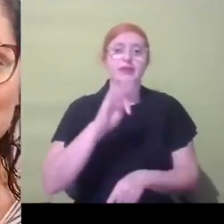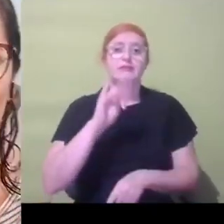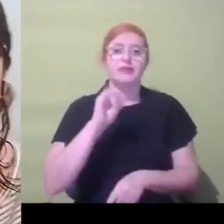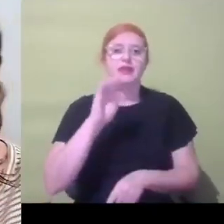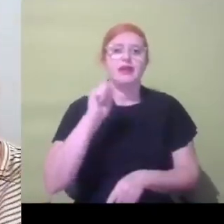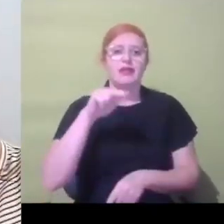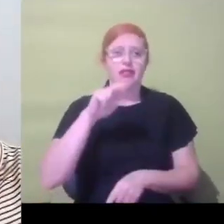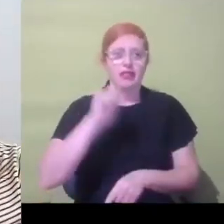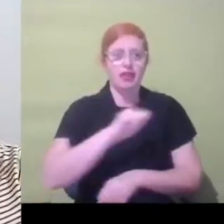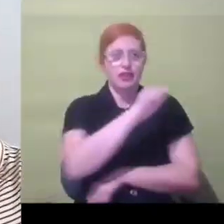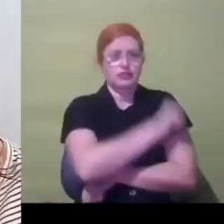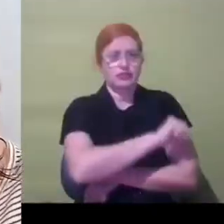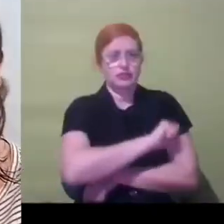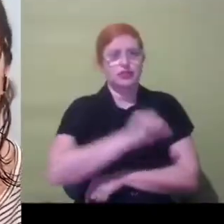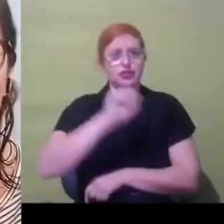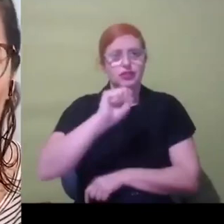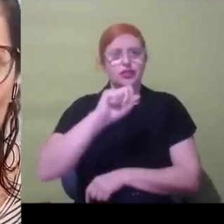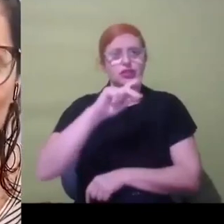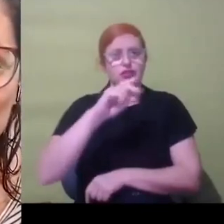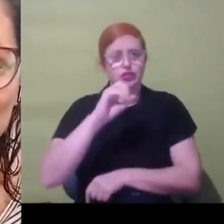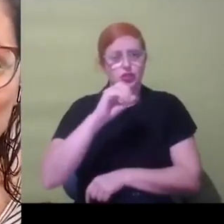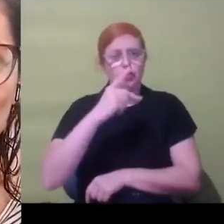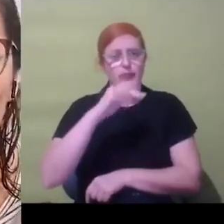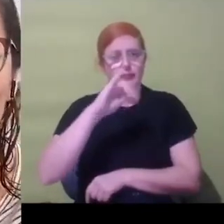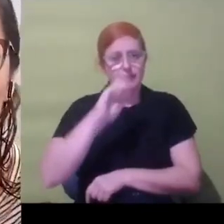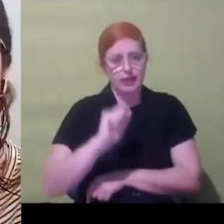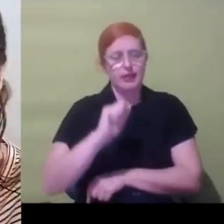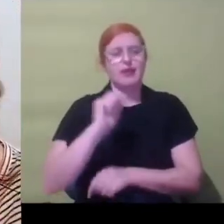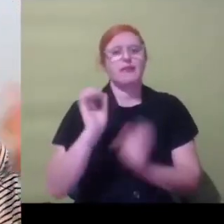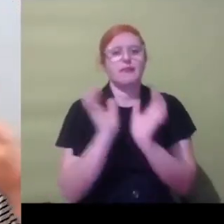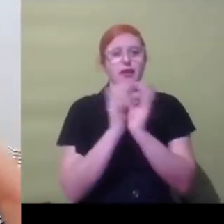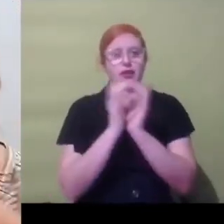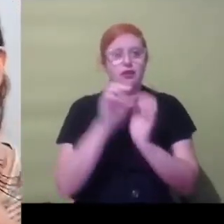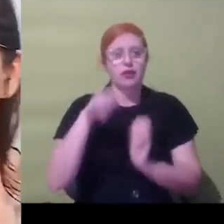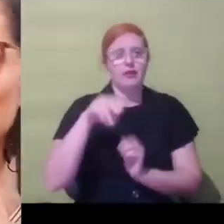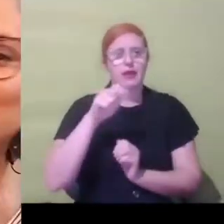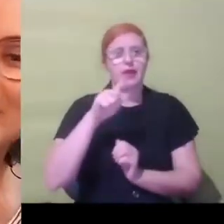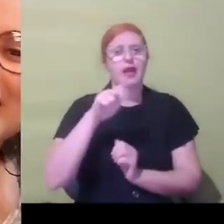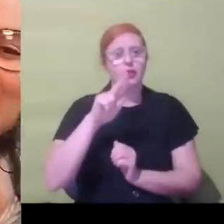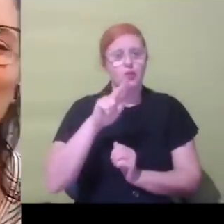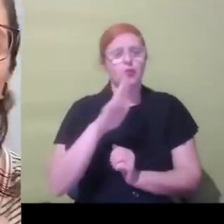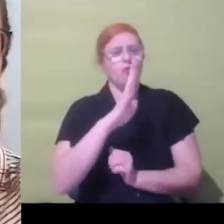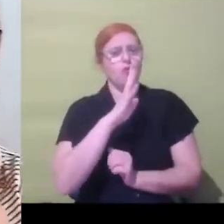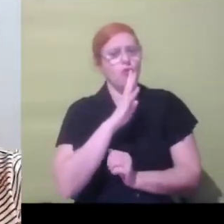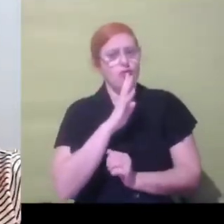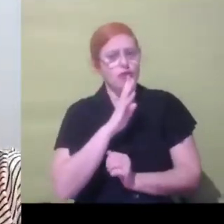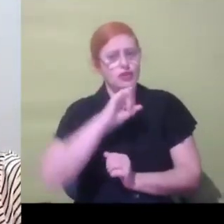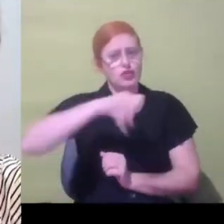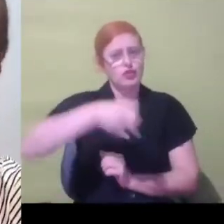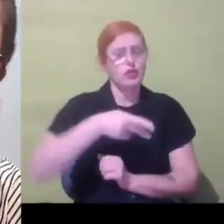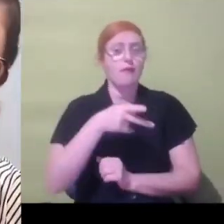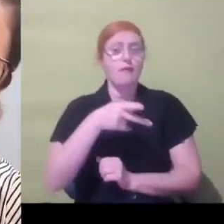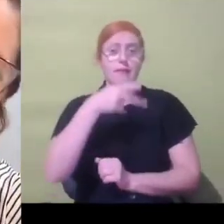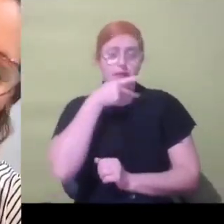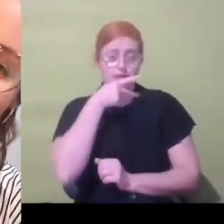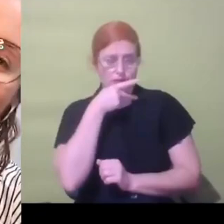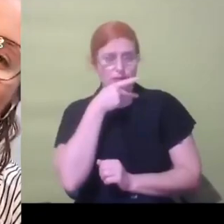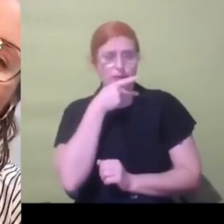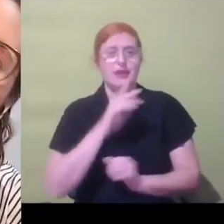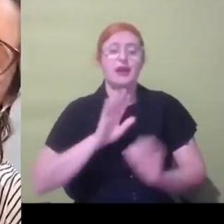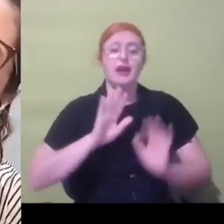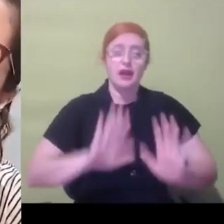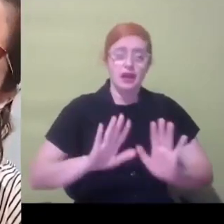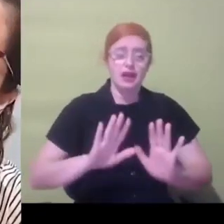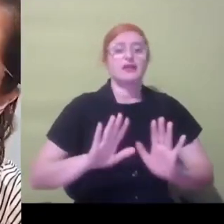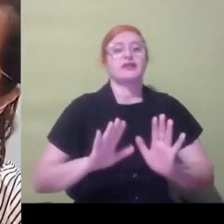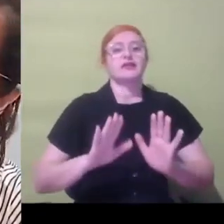a Bibiana do Rio de Janeiro, a Sofia de Pernambuco e a Malu, que eu conheci em João Pessoa,